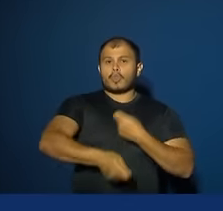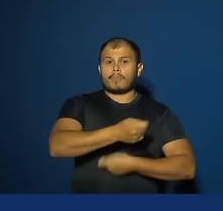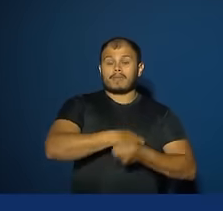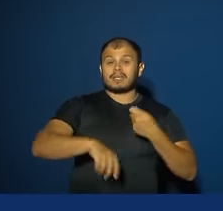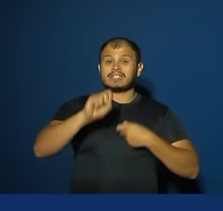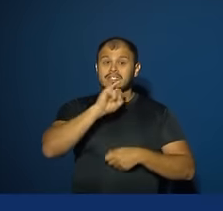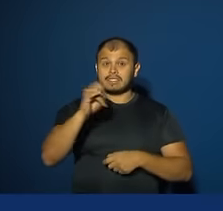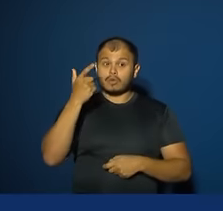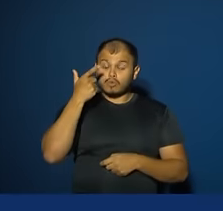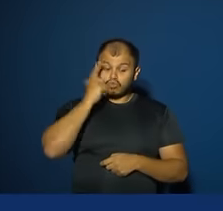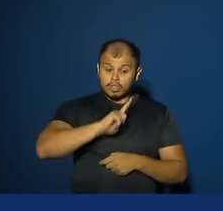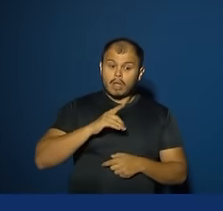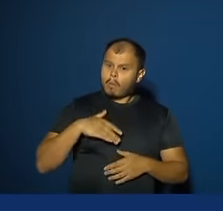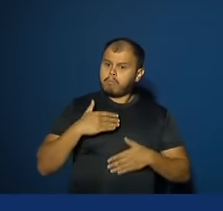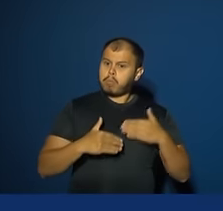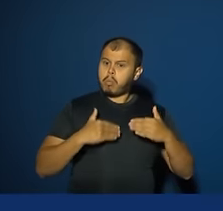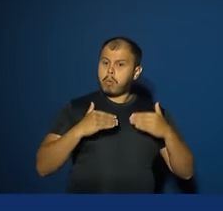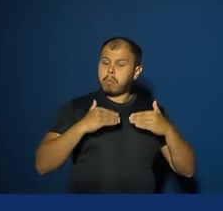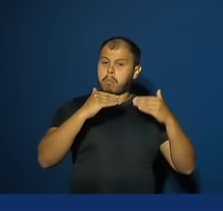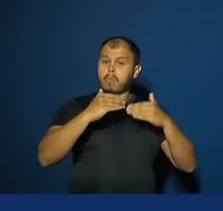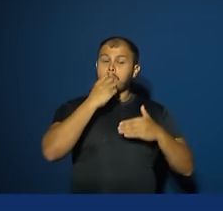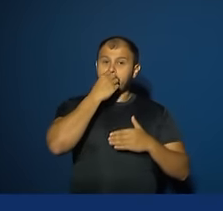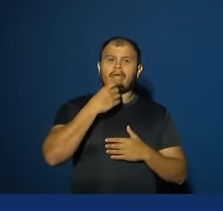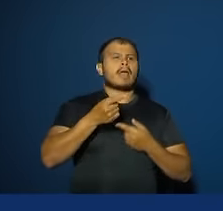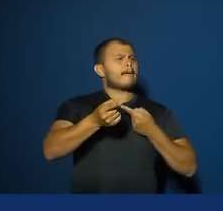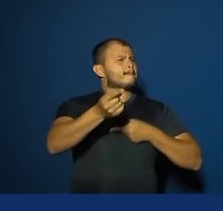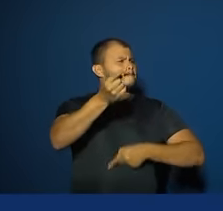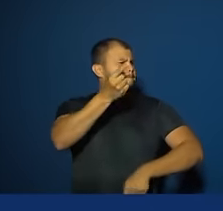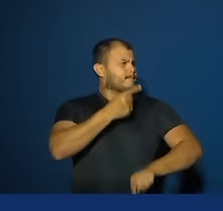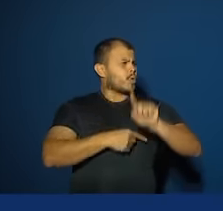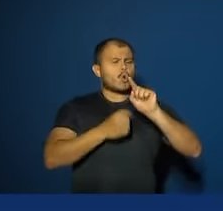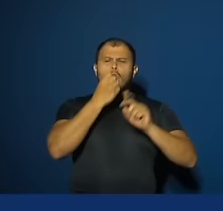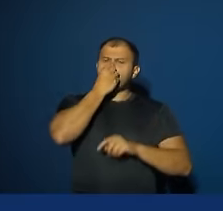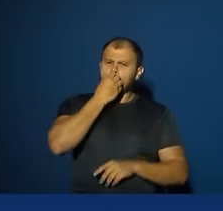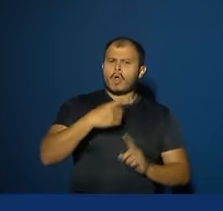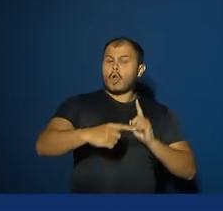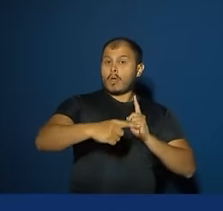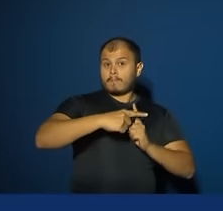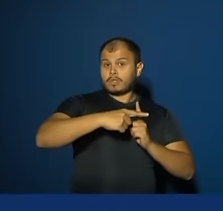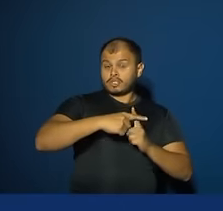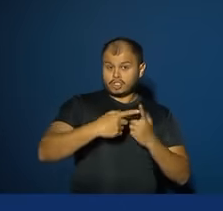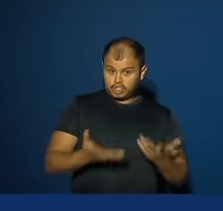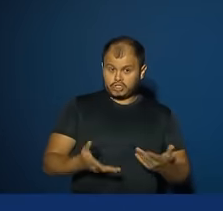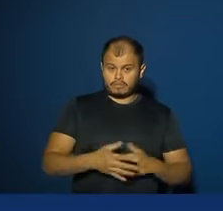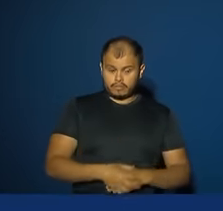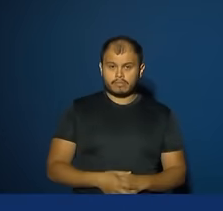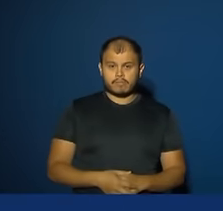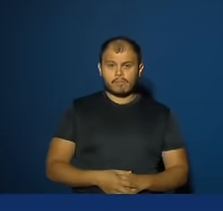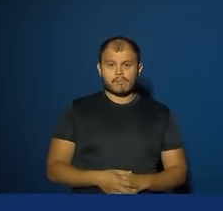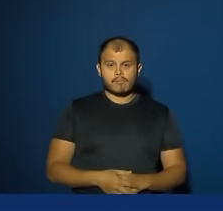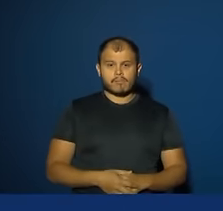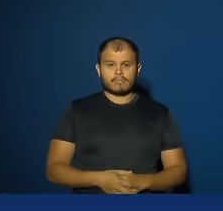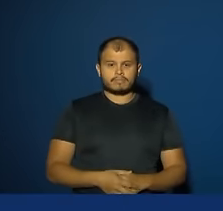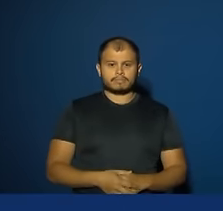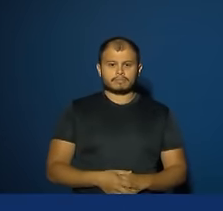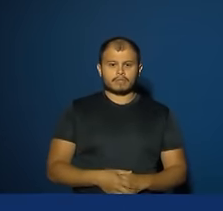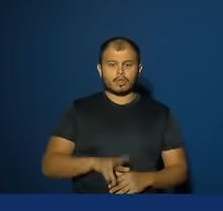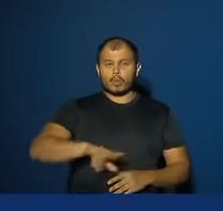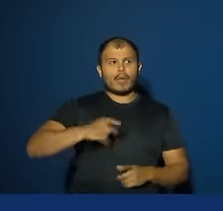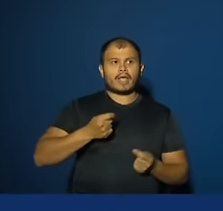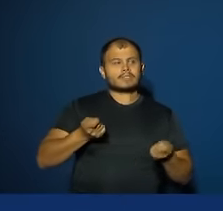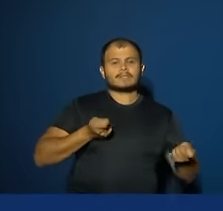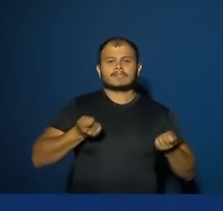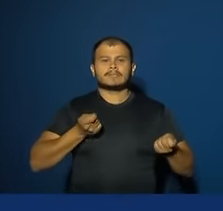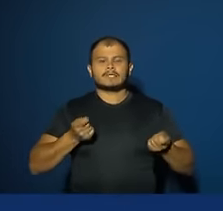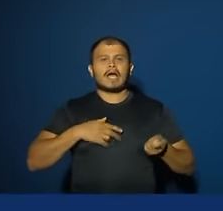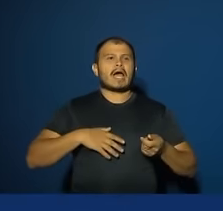gente chegar nesse patamar é uma revolução positiva e isso não é ideológico né não é uma monopólio de